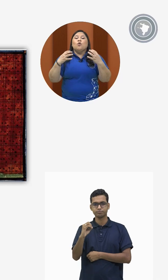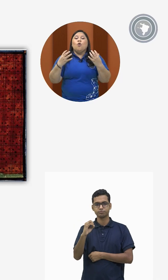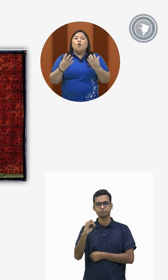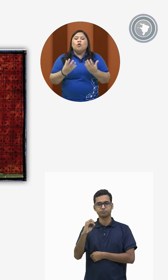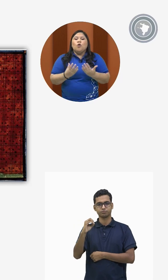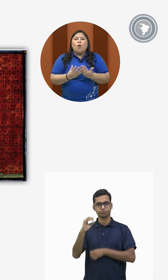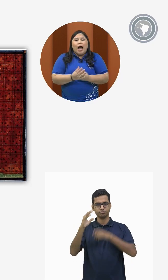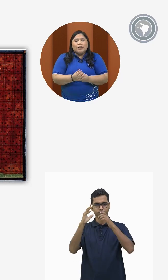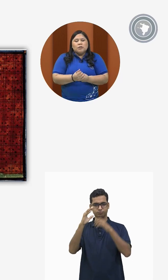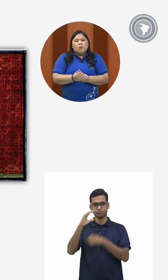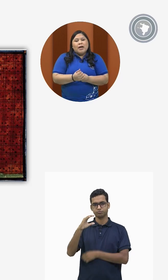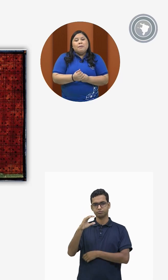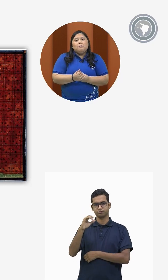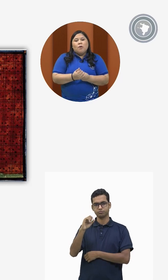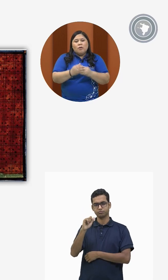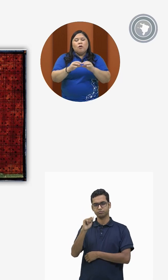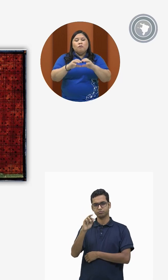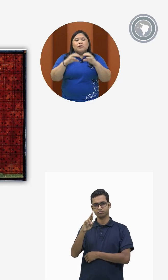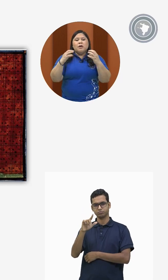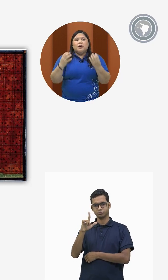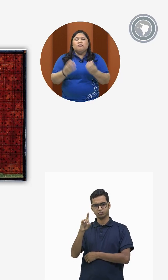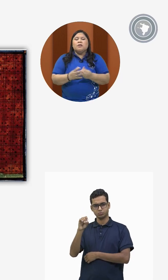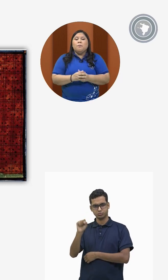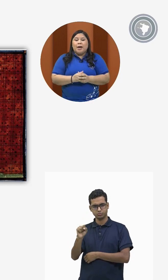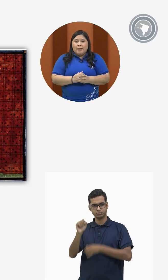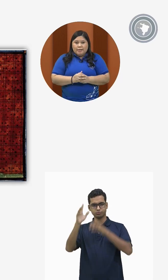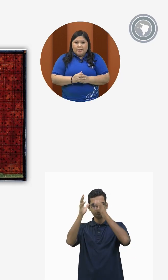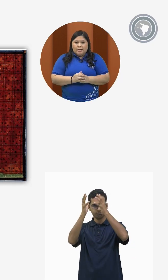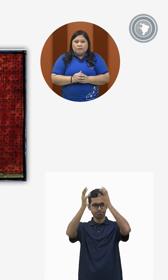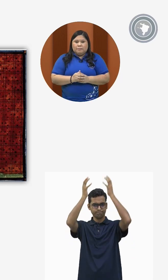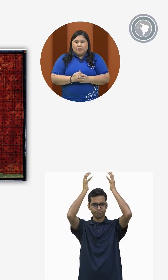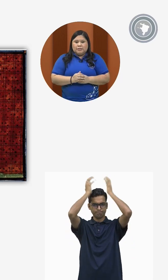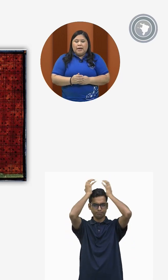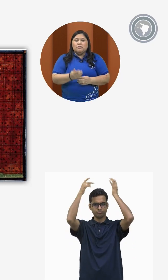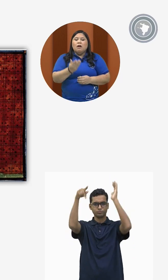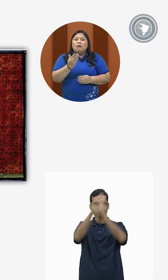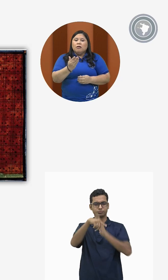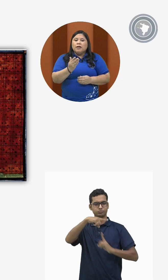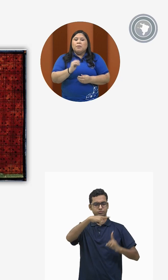quê? Coroado, então, aí, oficialmente,